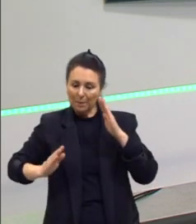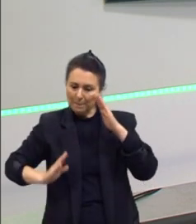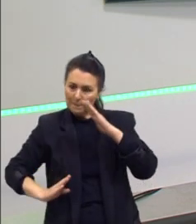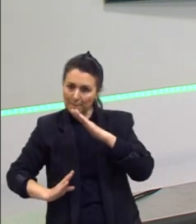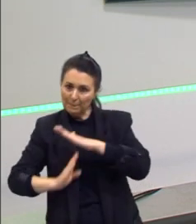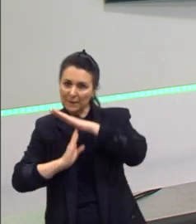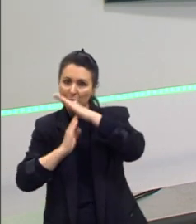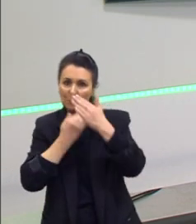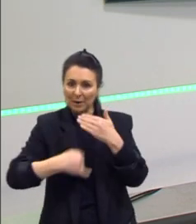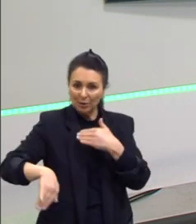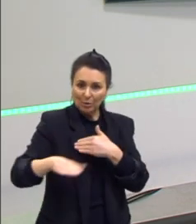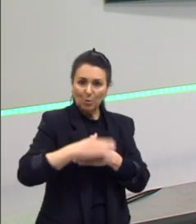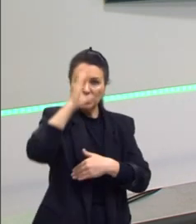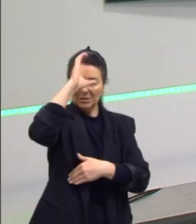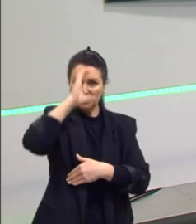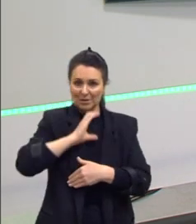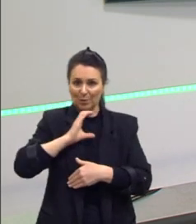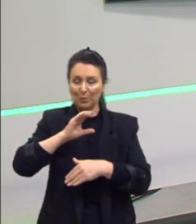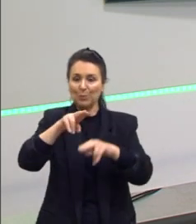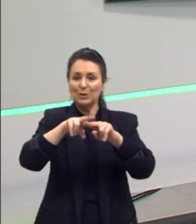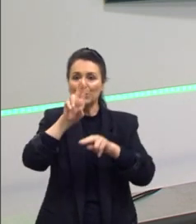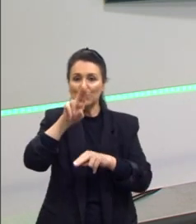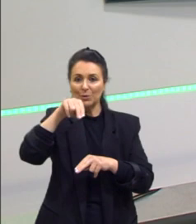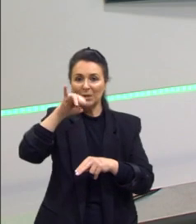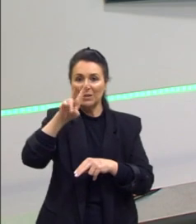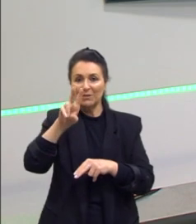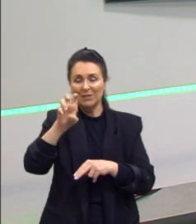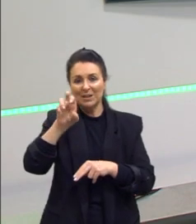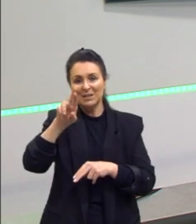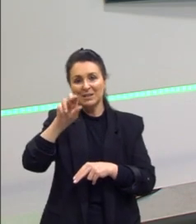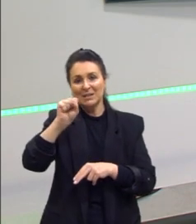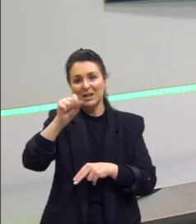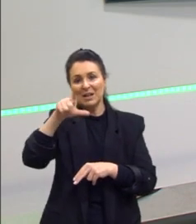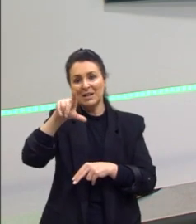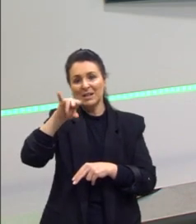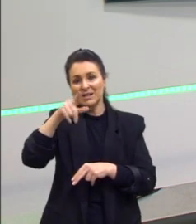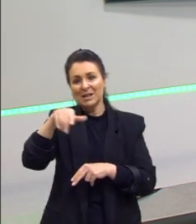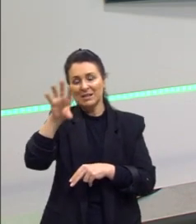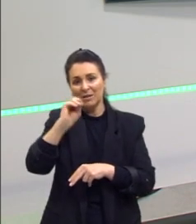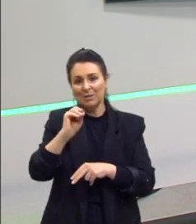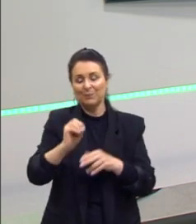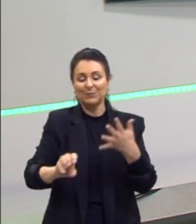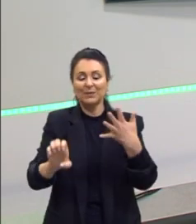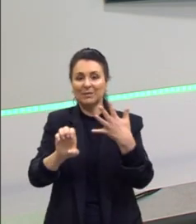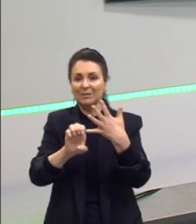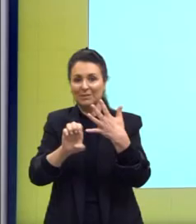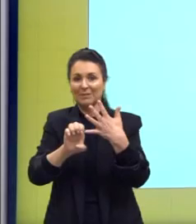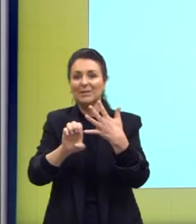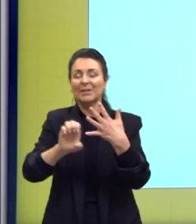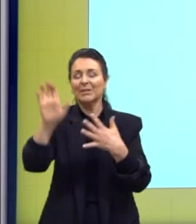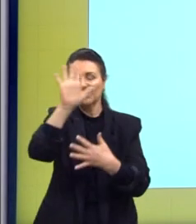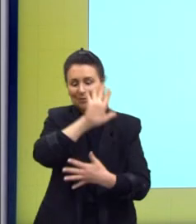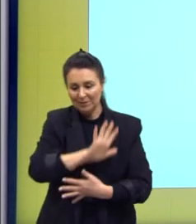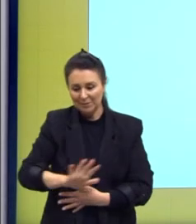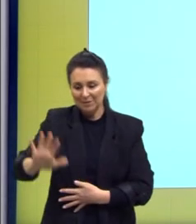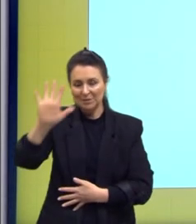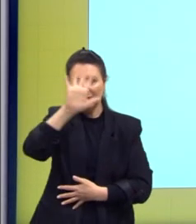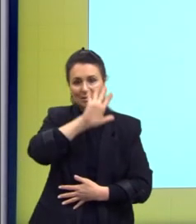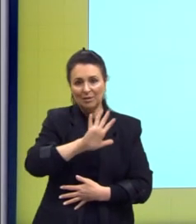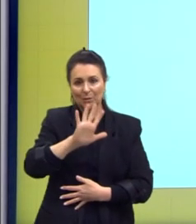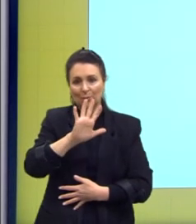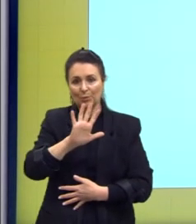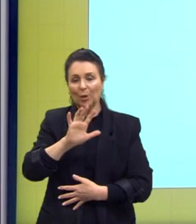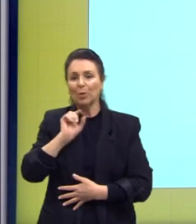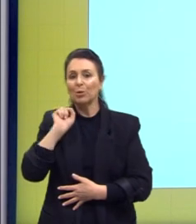na que essa universalização então a nossa resposta é opção e universalização do